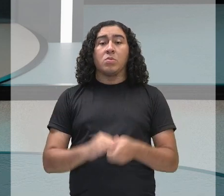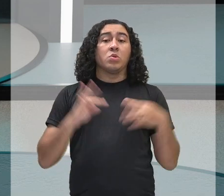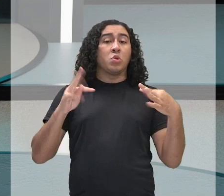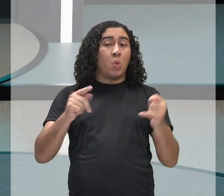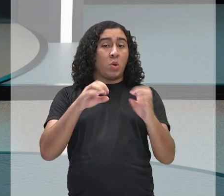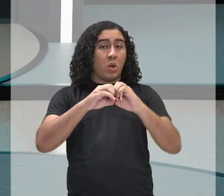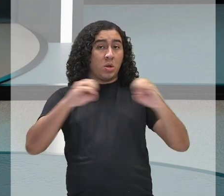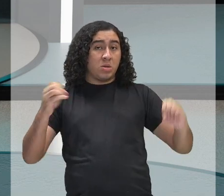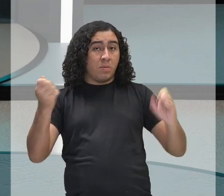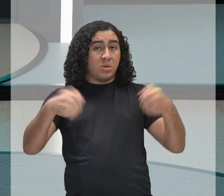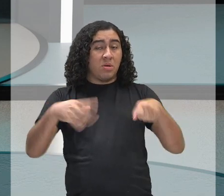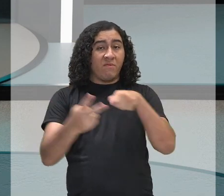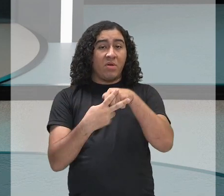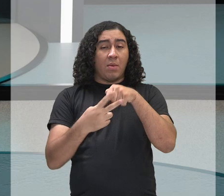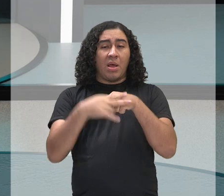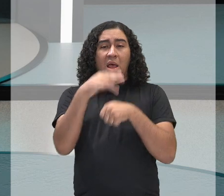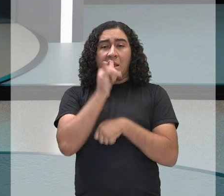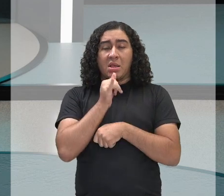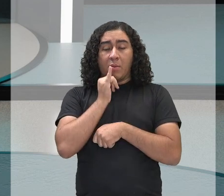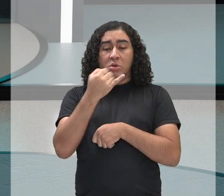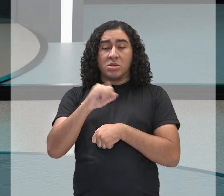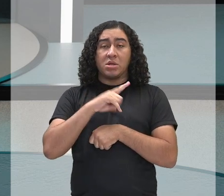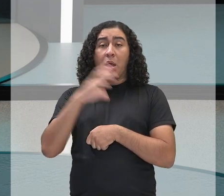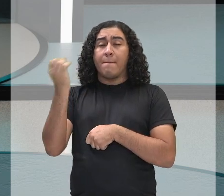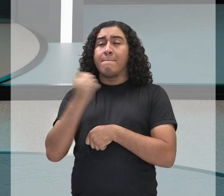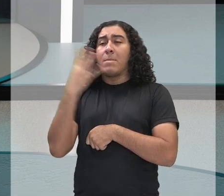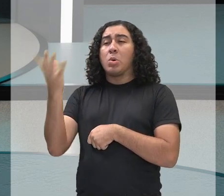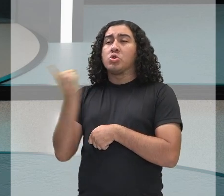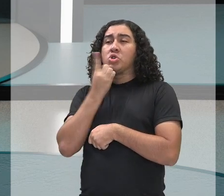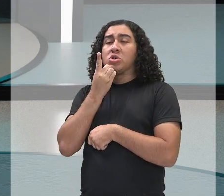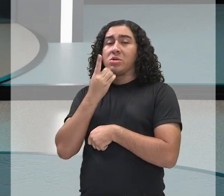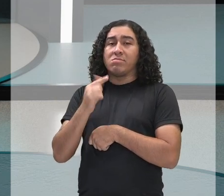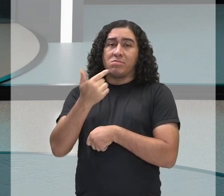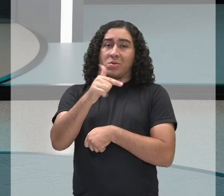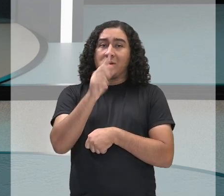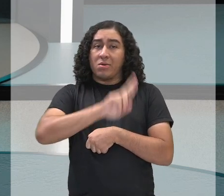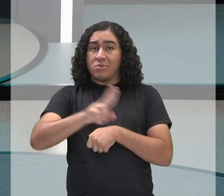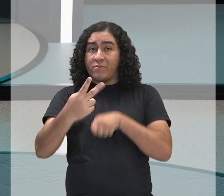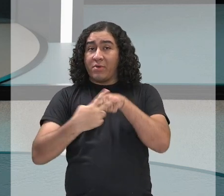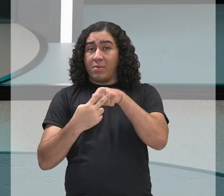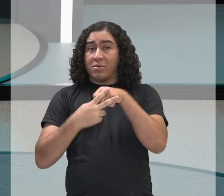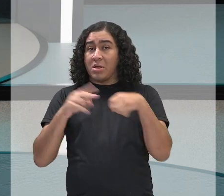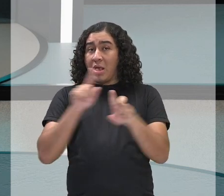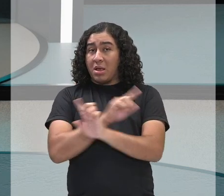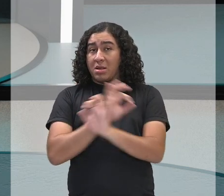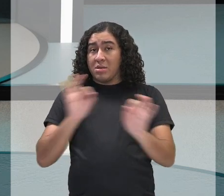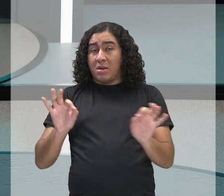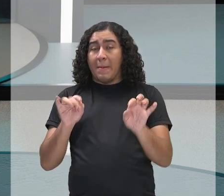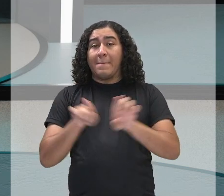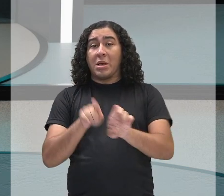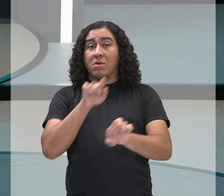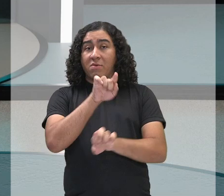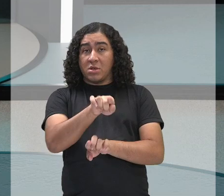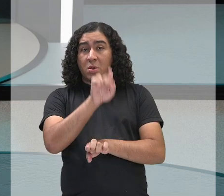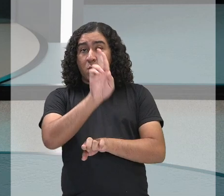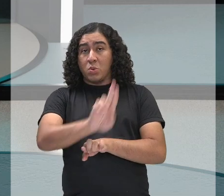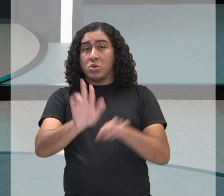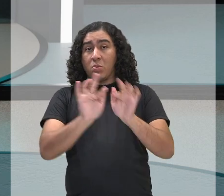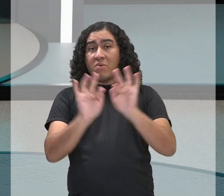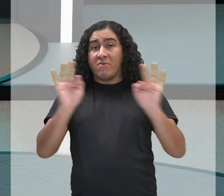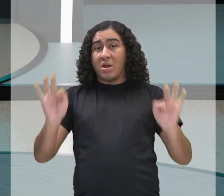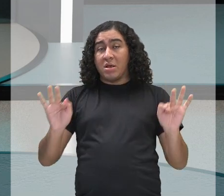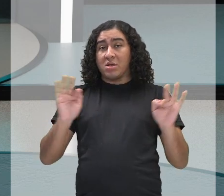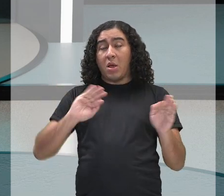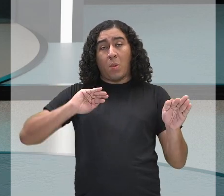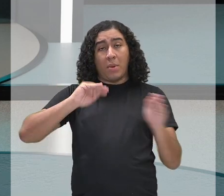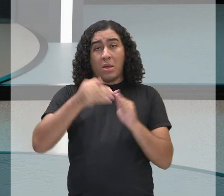de um verbo. Por exemplo, quando você dá bom dia para alguém, você não utiliza um verbo, mas você está utilizando aí uma frase